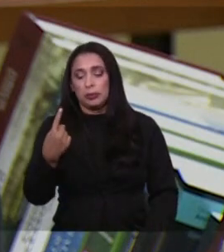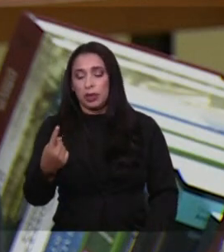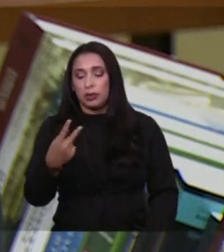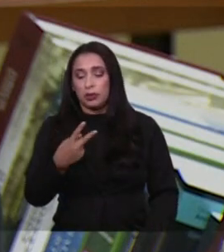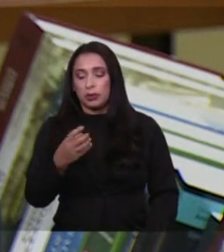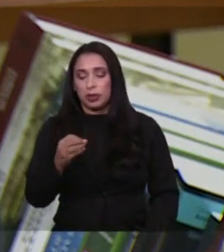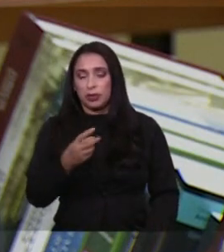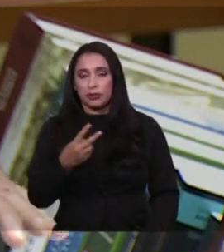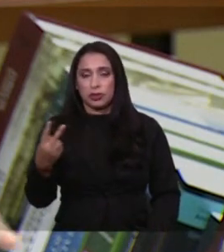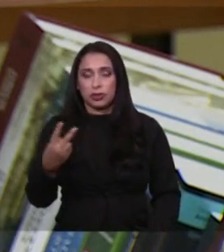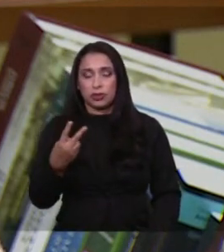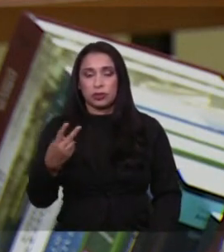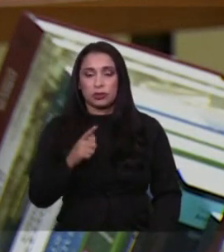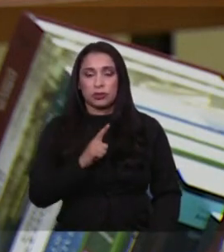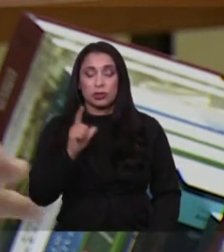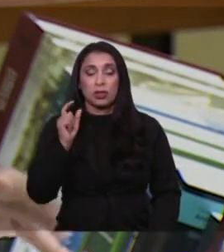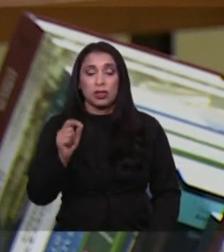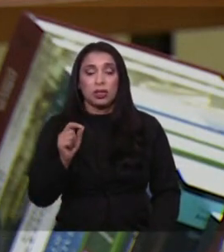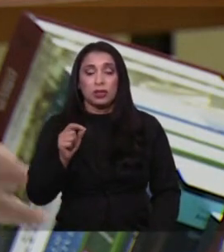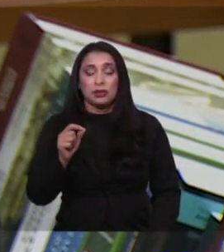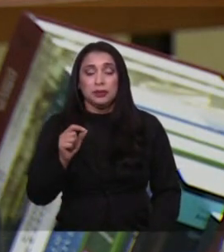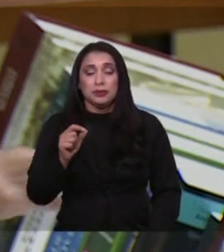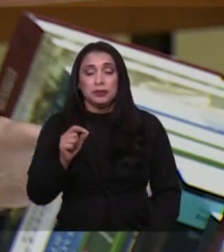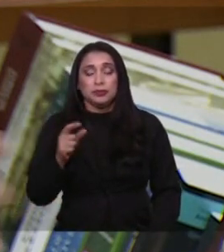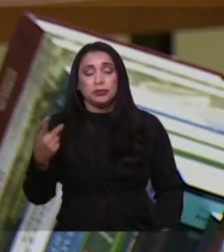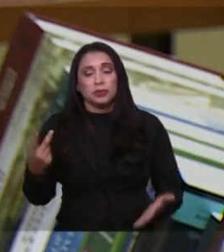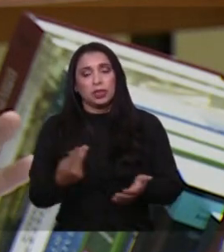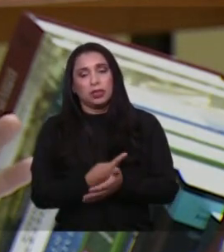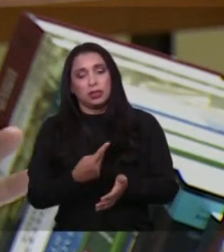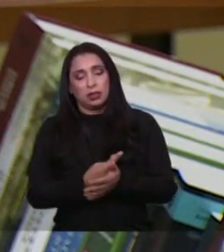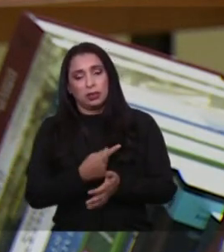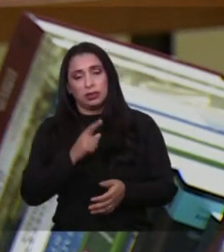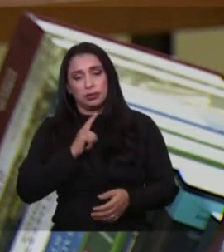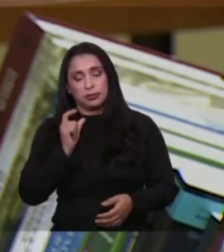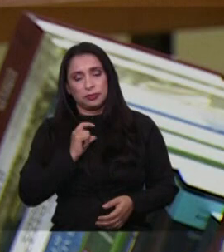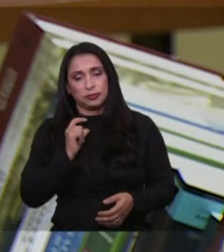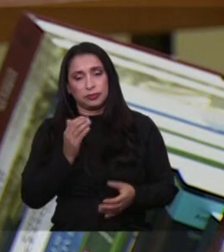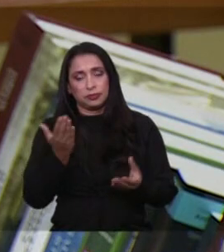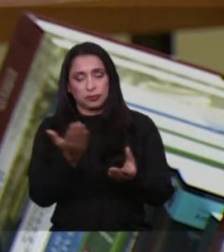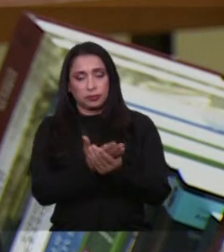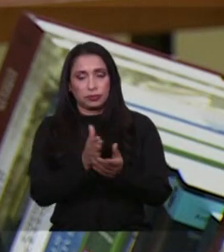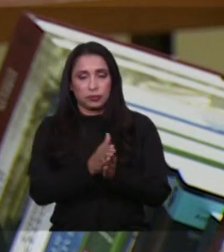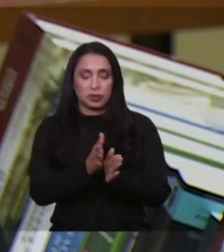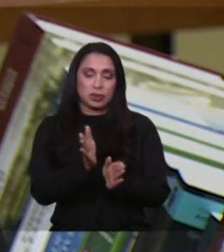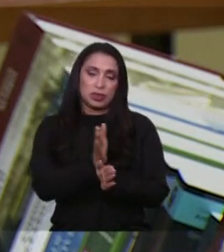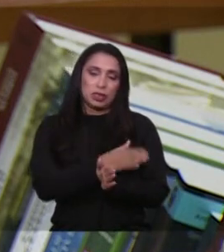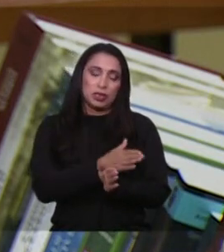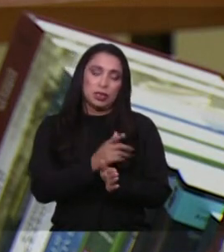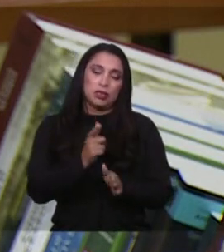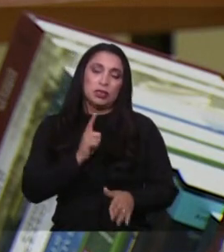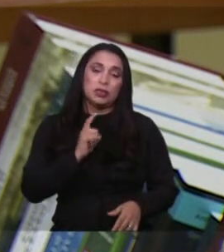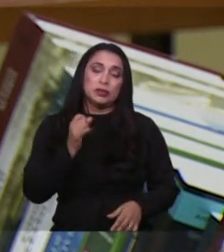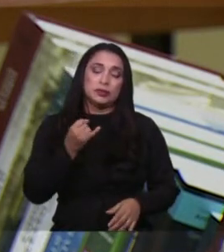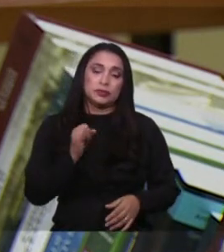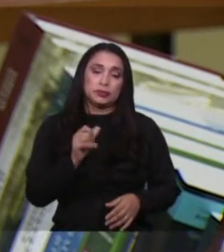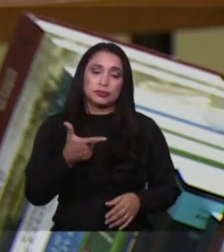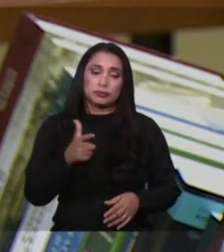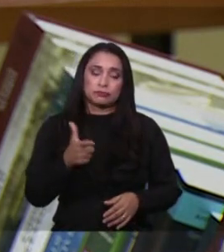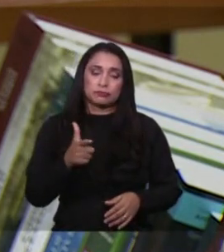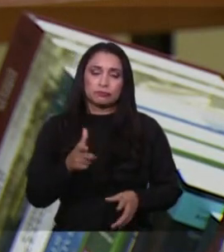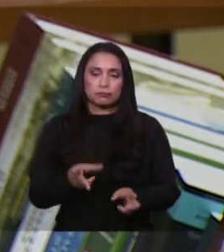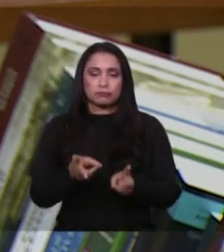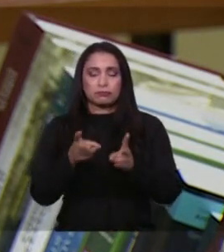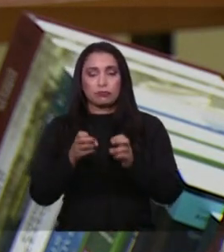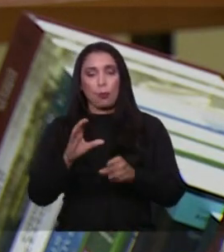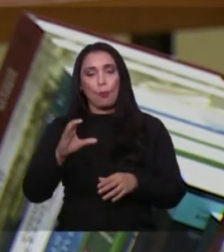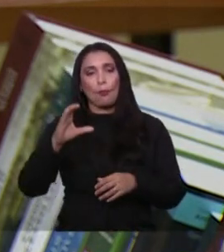1.022 constituem recurso voluntário à correção de eventuais equívocos, etc., precedentes. Dois, em caso não se identificam